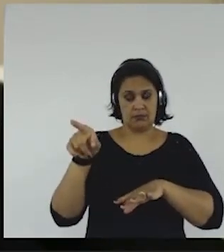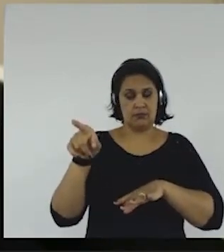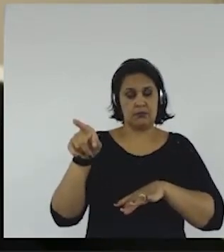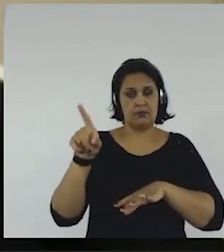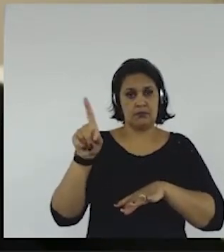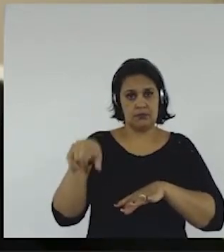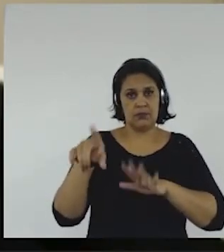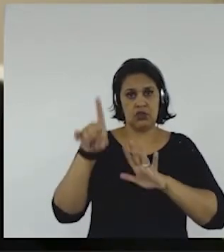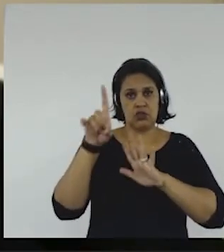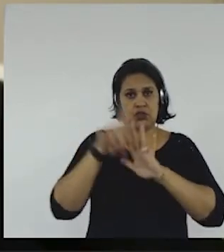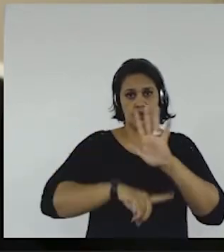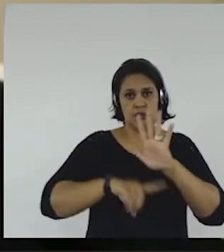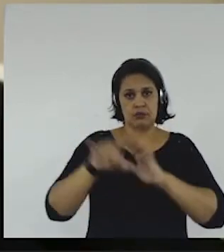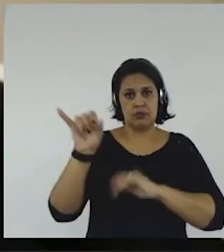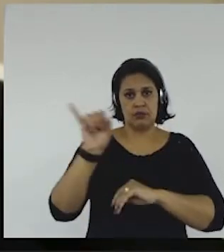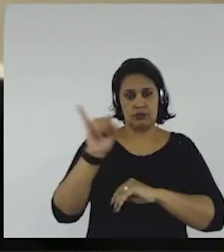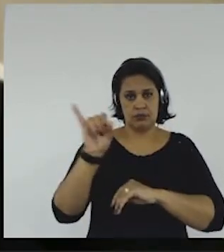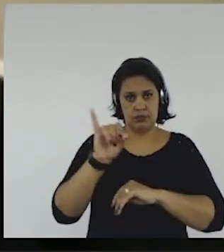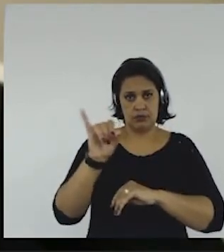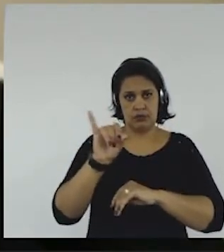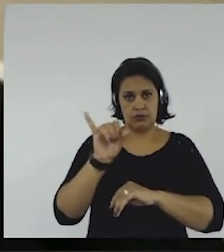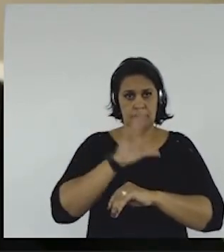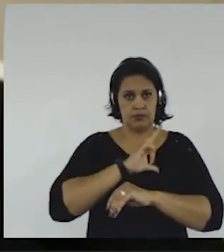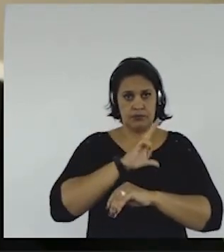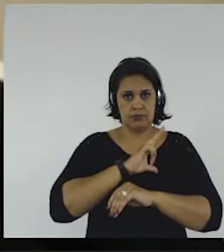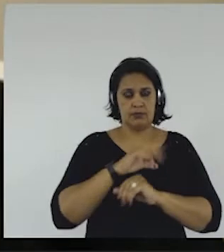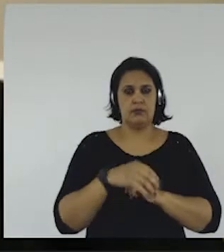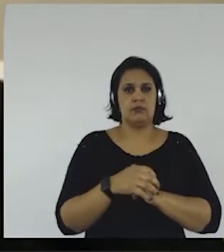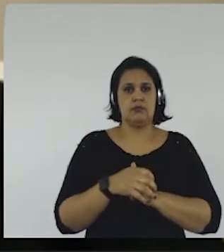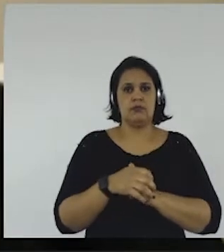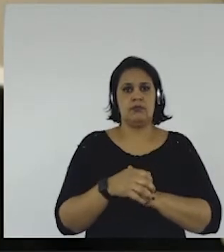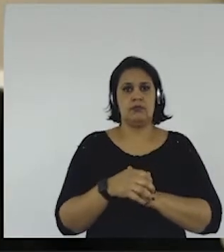era Direito Internacional Privado.